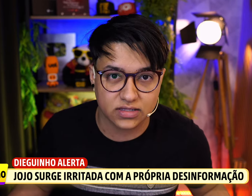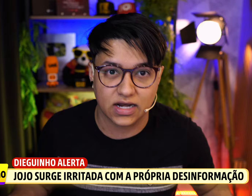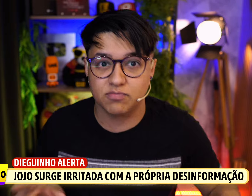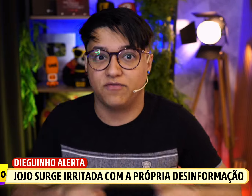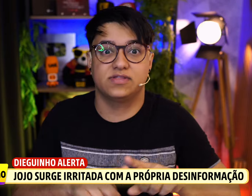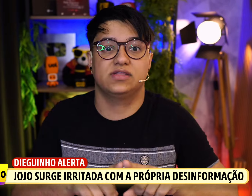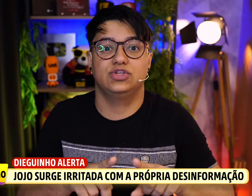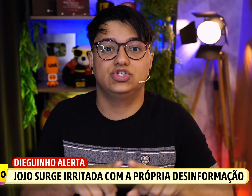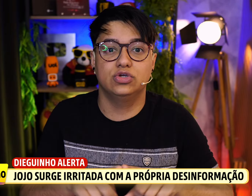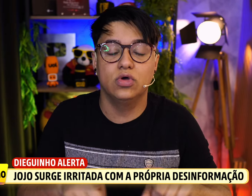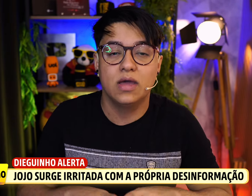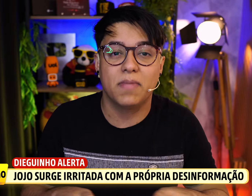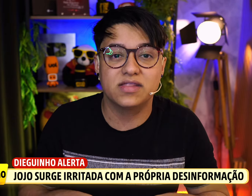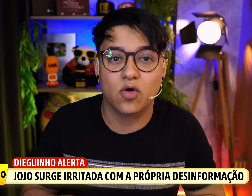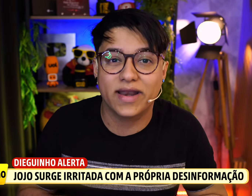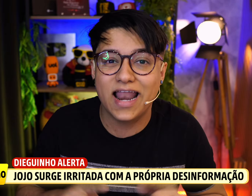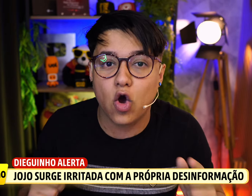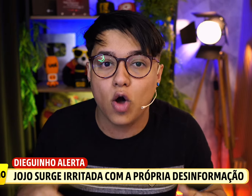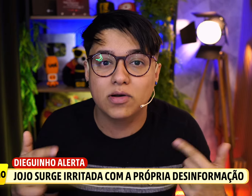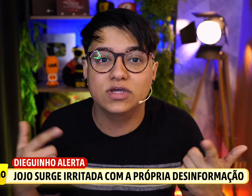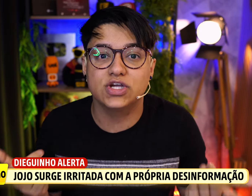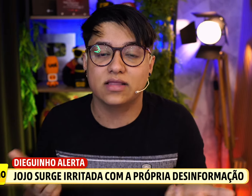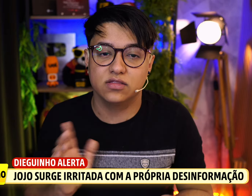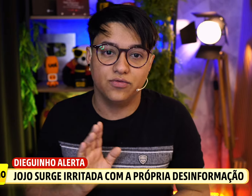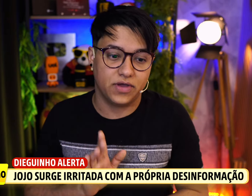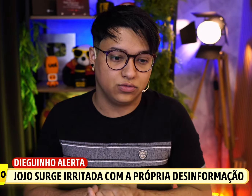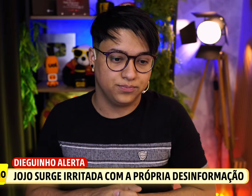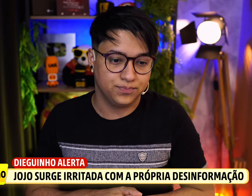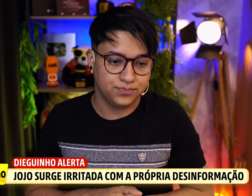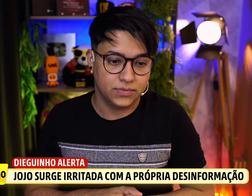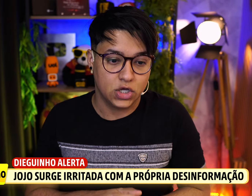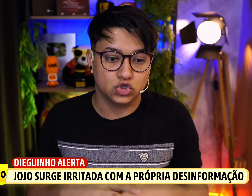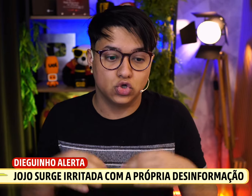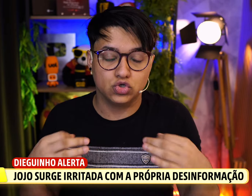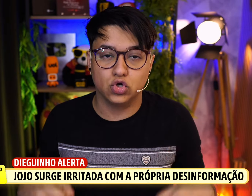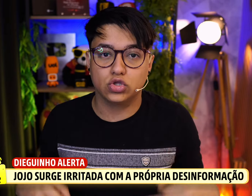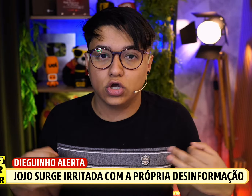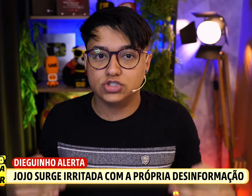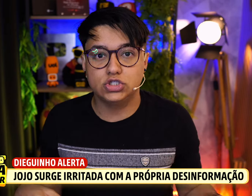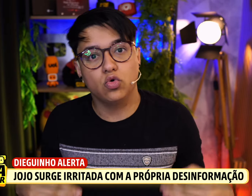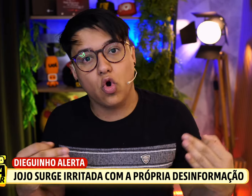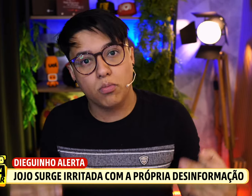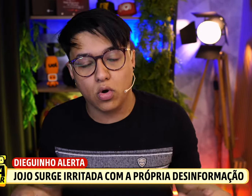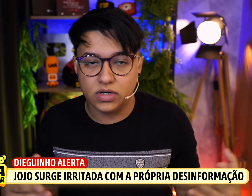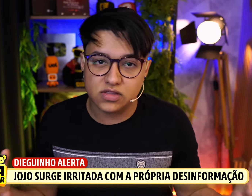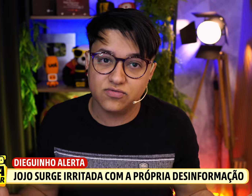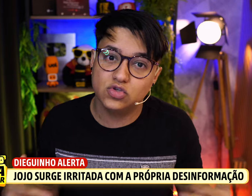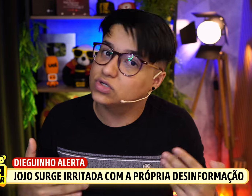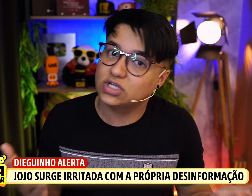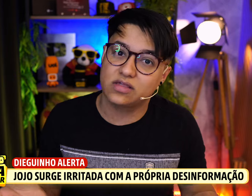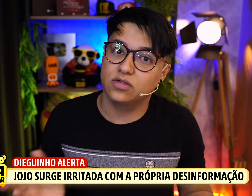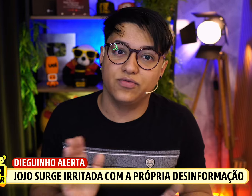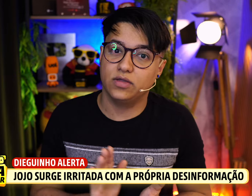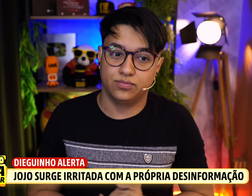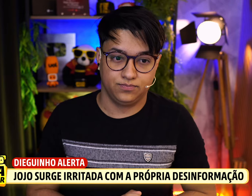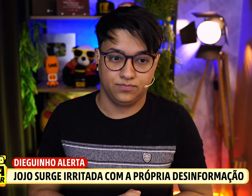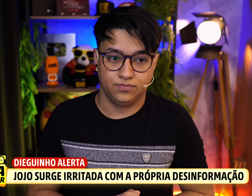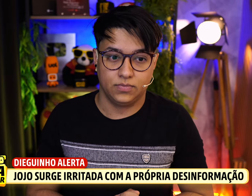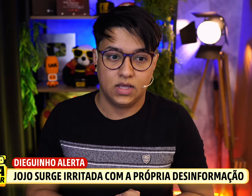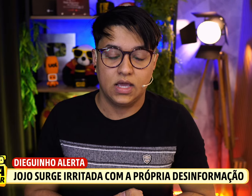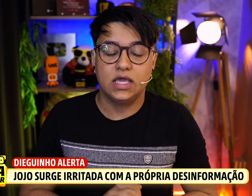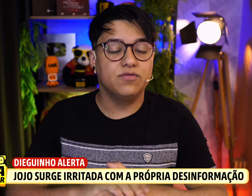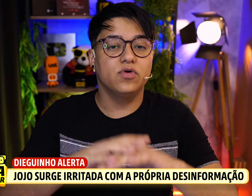alguns dias atrás para fazer sentido mas agora ela cobra o que já tá sendo feito Jojô todinho cobrou nesse vídeo o que já tá sendo